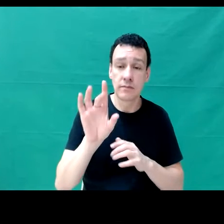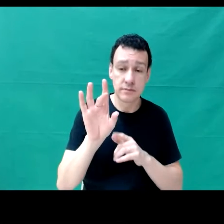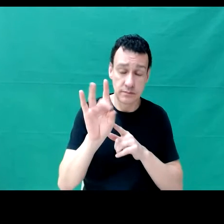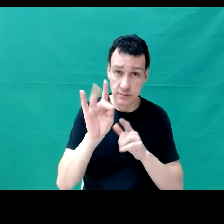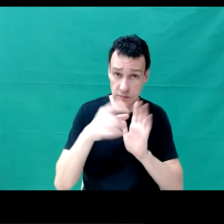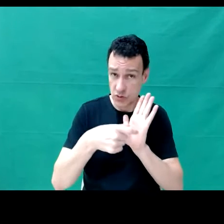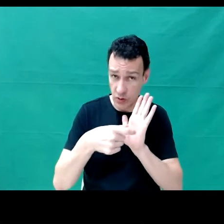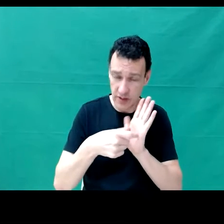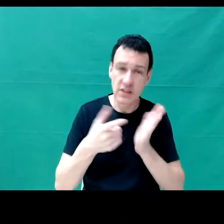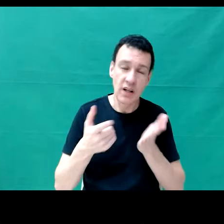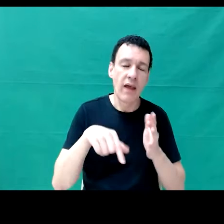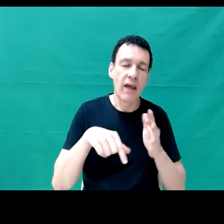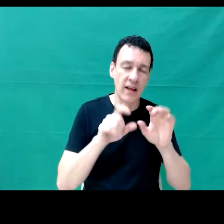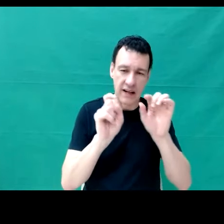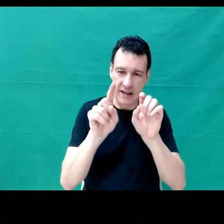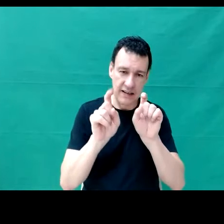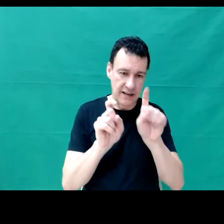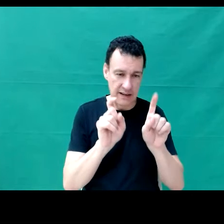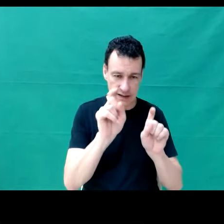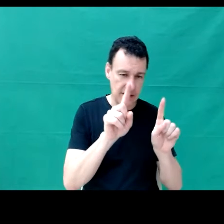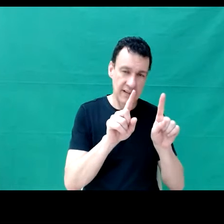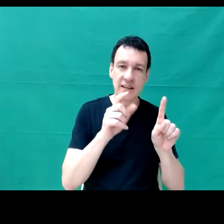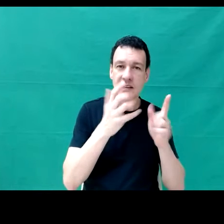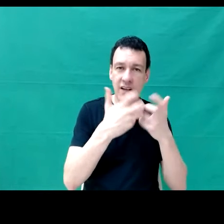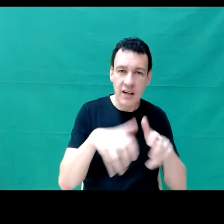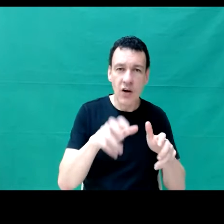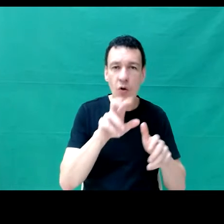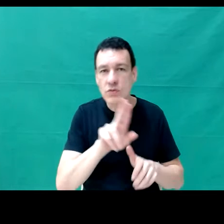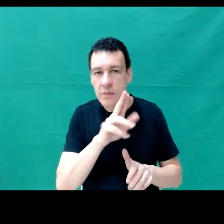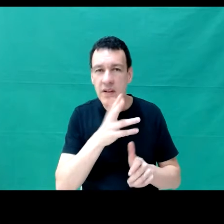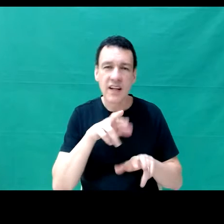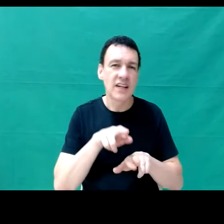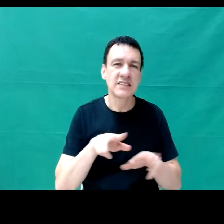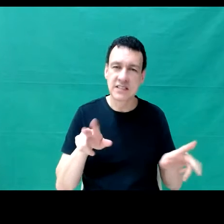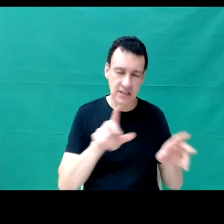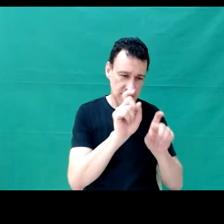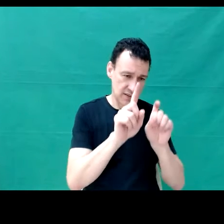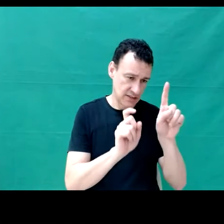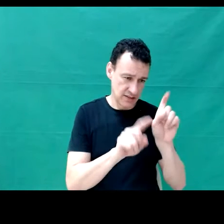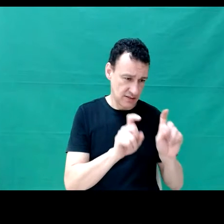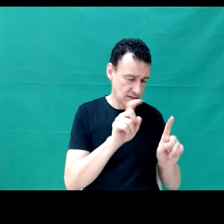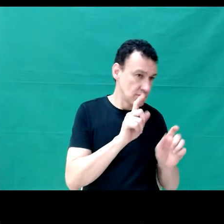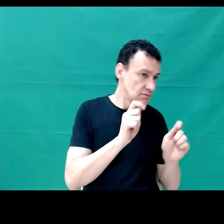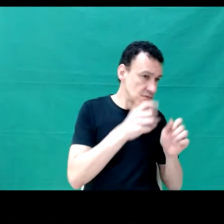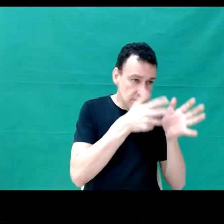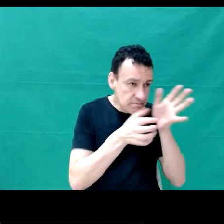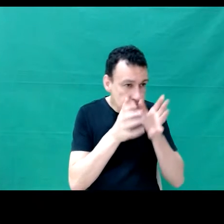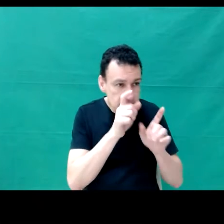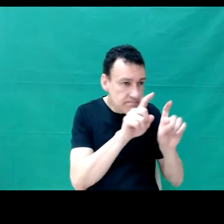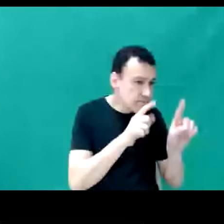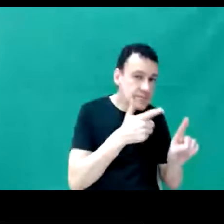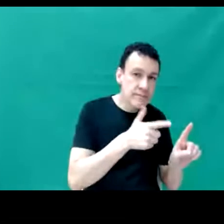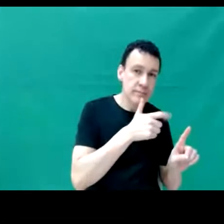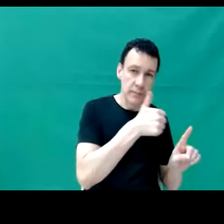de clique, funcionalidade, usabilidade, essas coisas. A automação em acessibilidade, ela vai